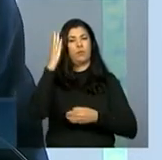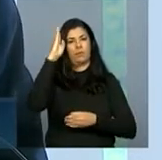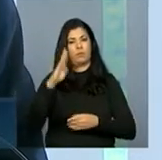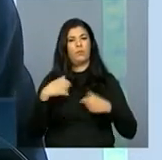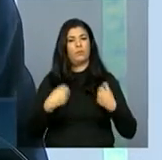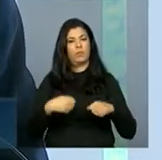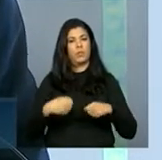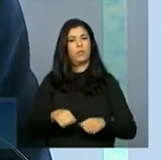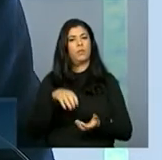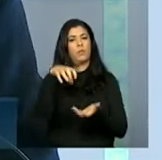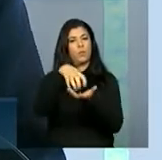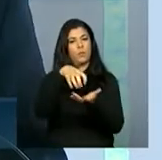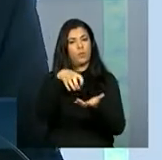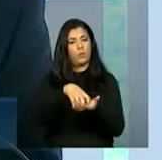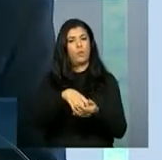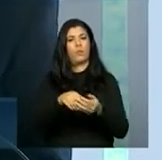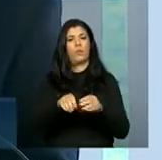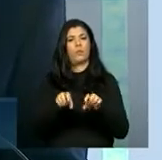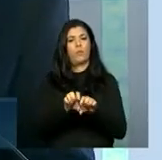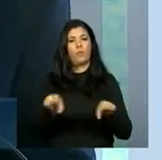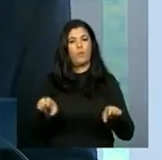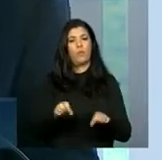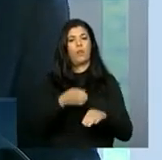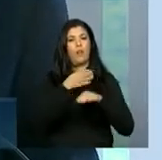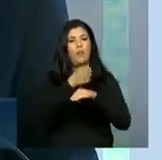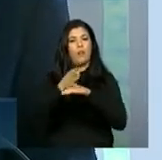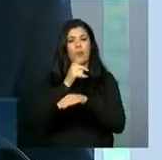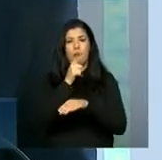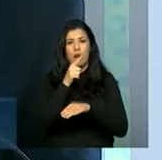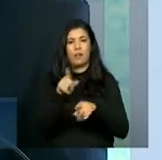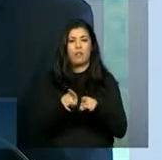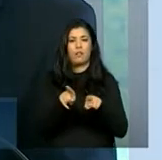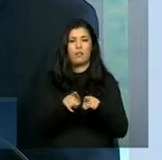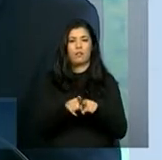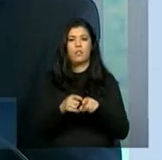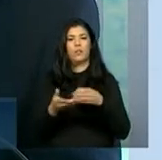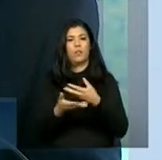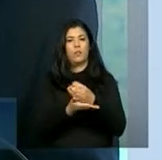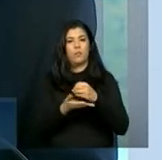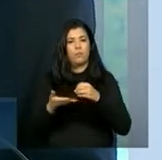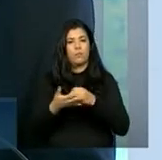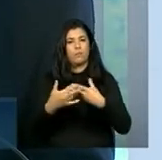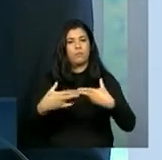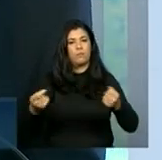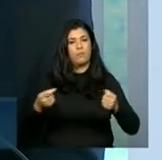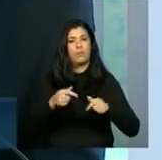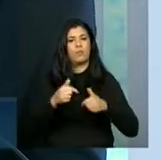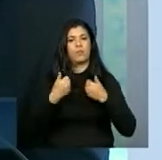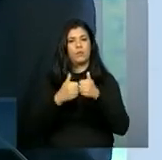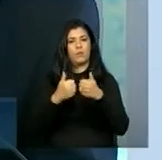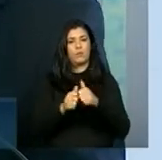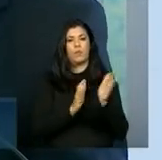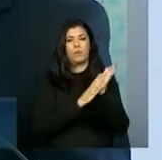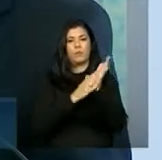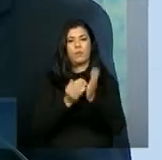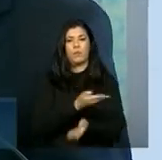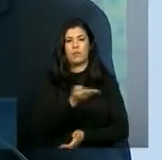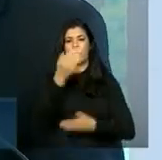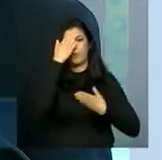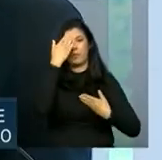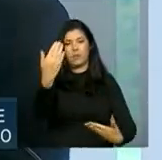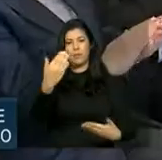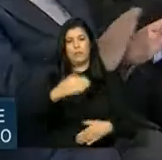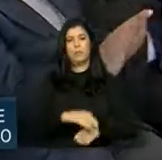precisa tanto no setor de saneamento na questão do abastecimento de água e também na questão da mobilidade urbana Parabéns a